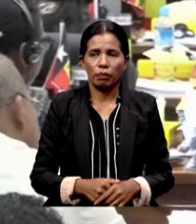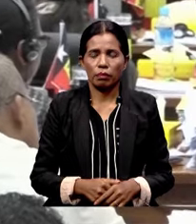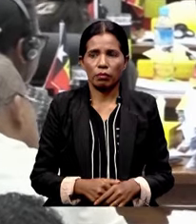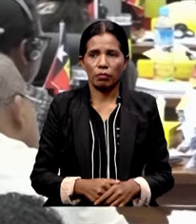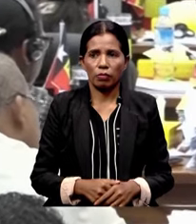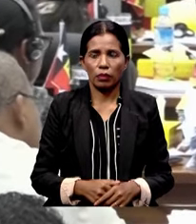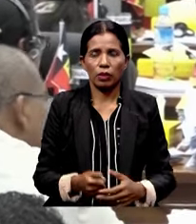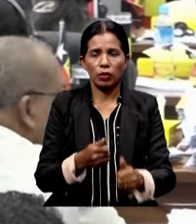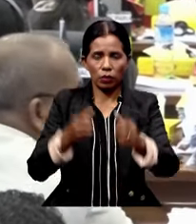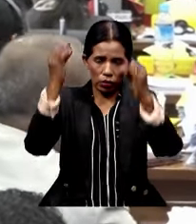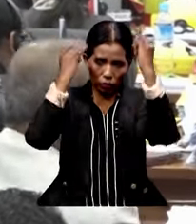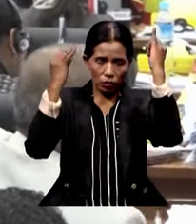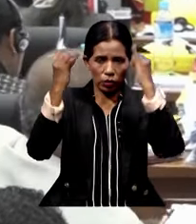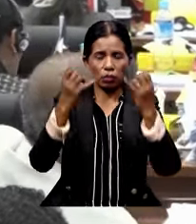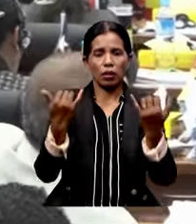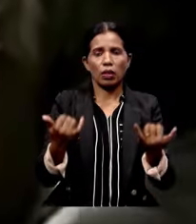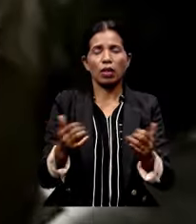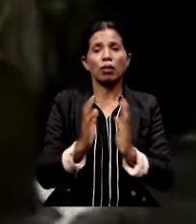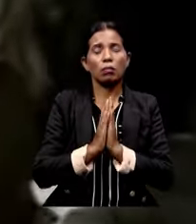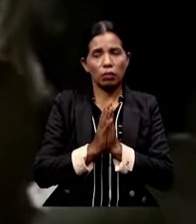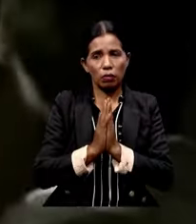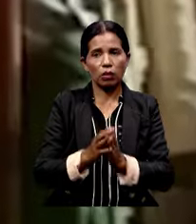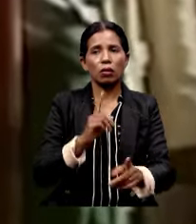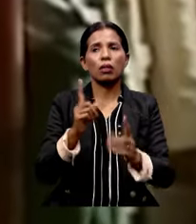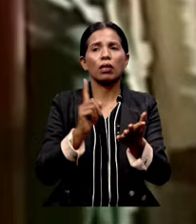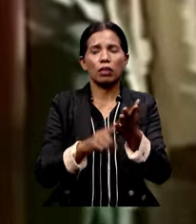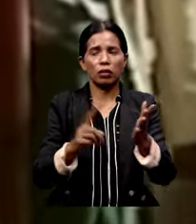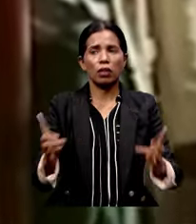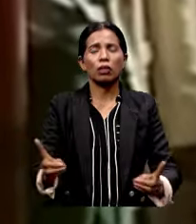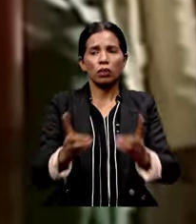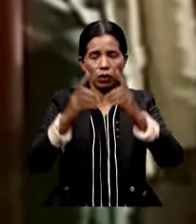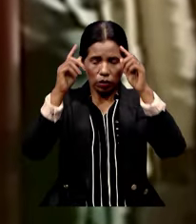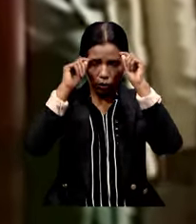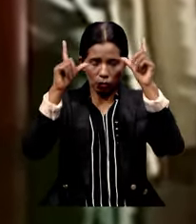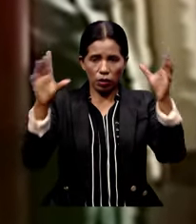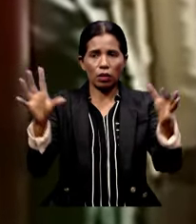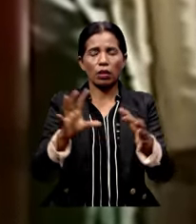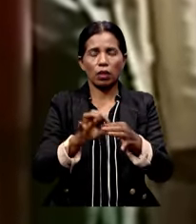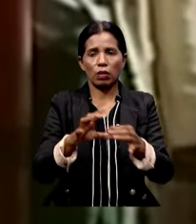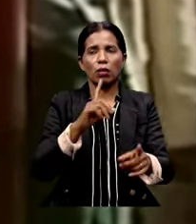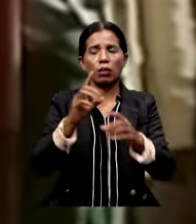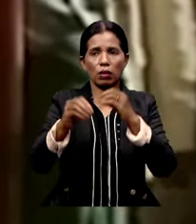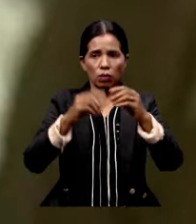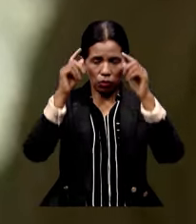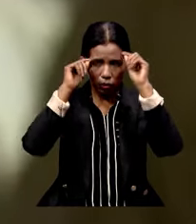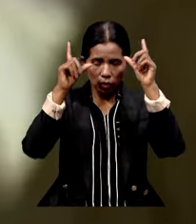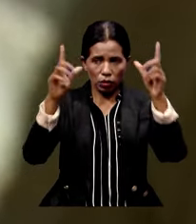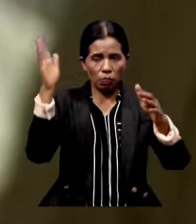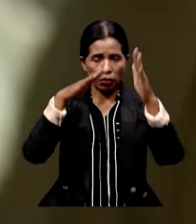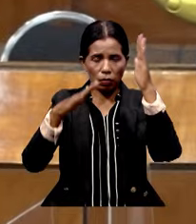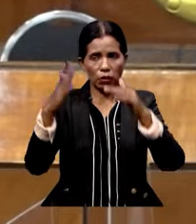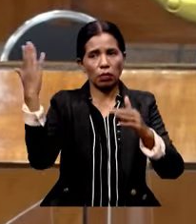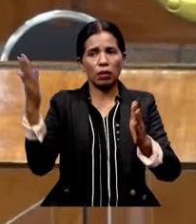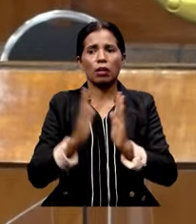Tuir informação nebe iha dadau ne Myanmar halo protestu hasoru Timor-Leste ligado ho intervenção Timor-Leste nian ba problema iha